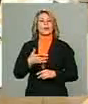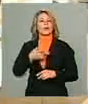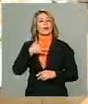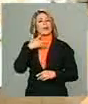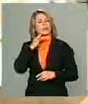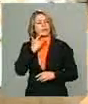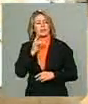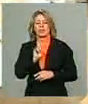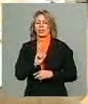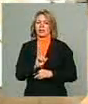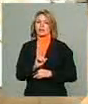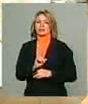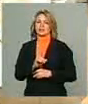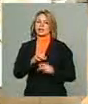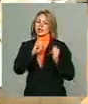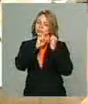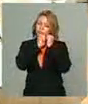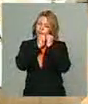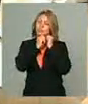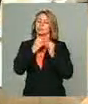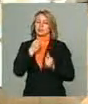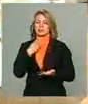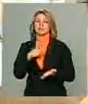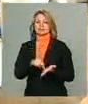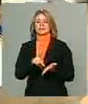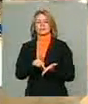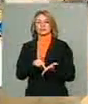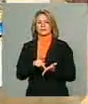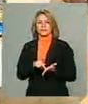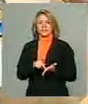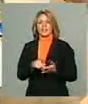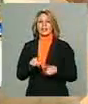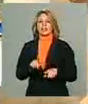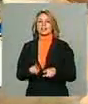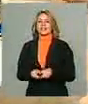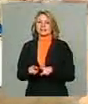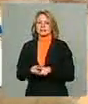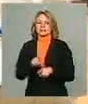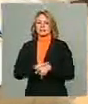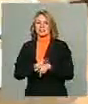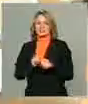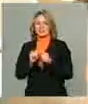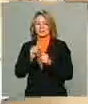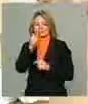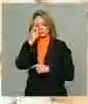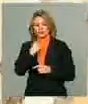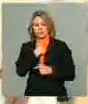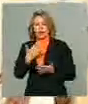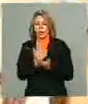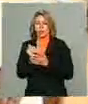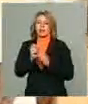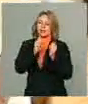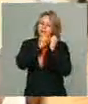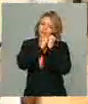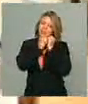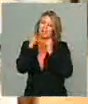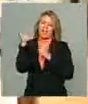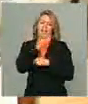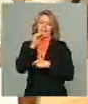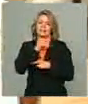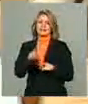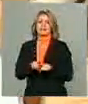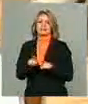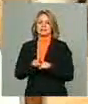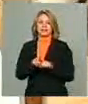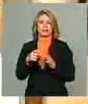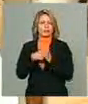bebo go dme B nunca bebeu dormo bem quando eu faço pelo sinal da Santa Cruz já tô dormindo Que ótimo